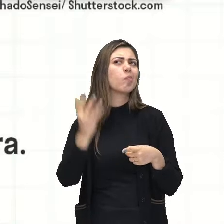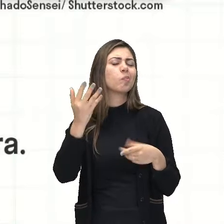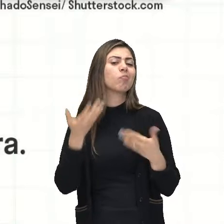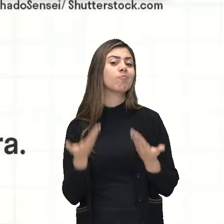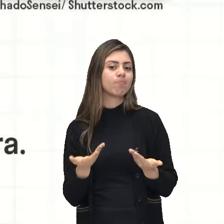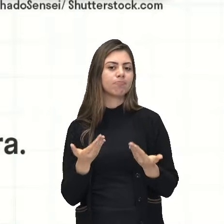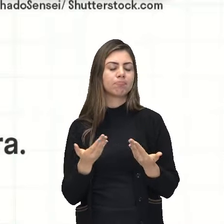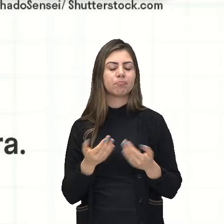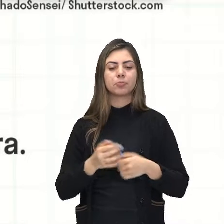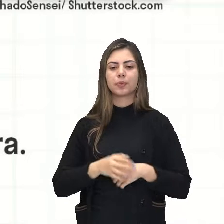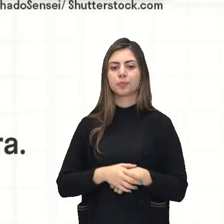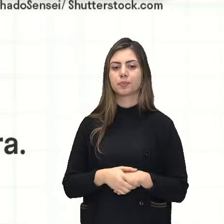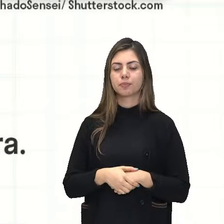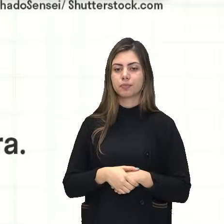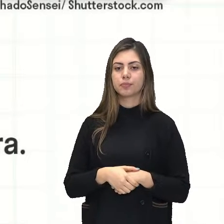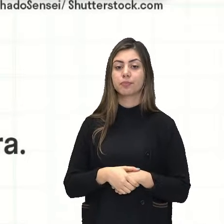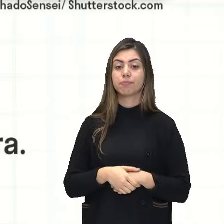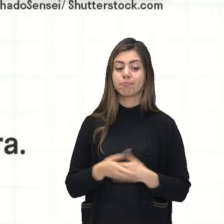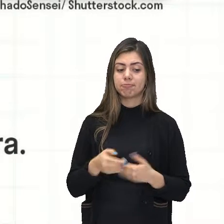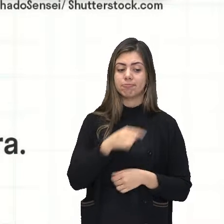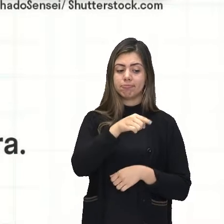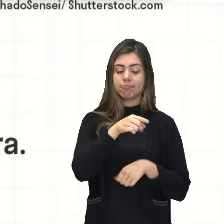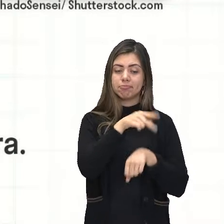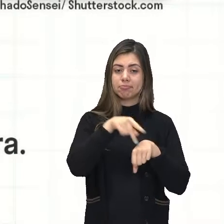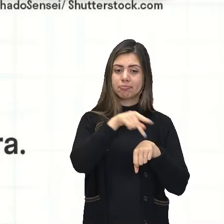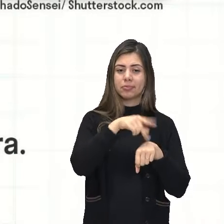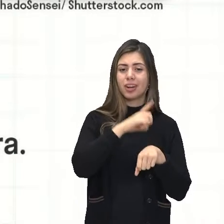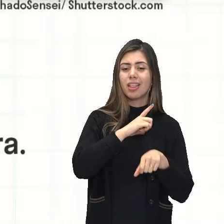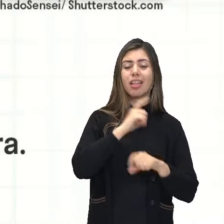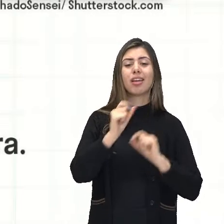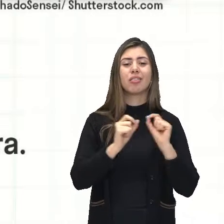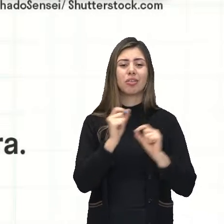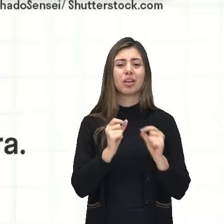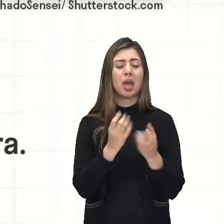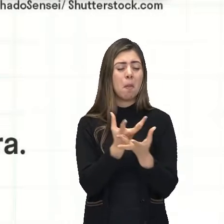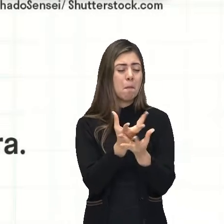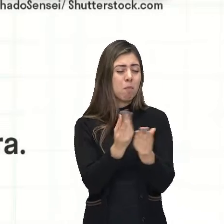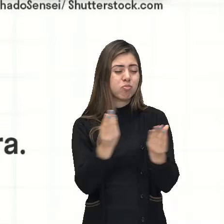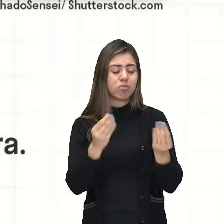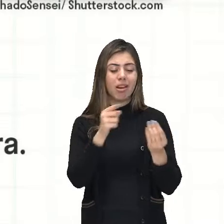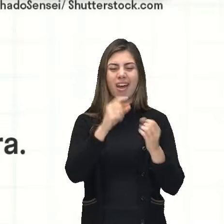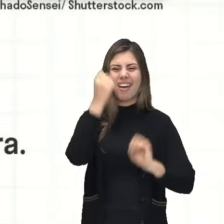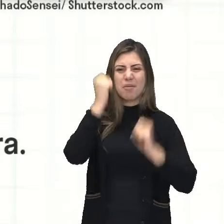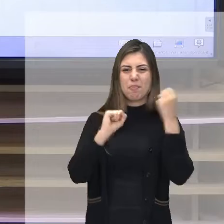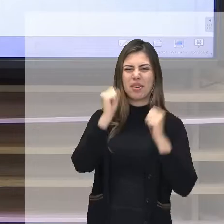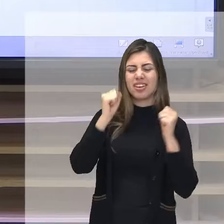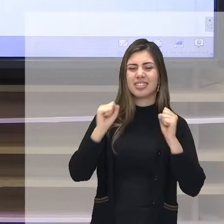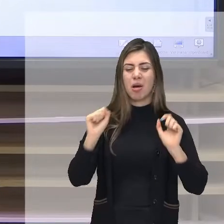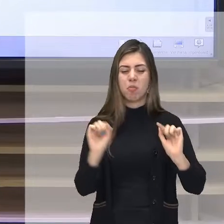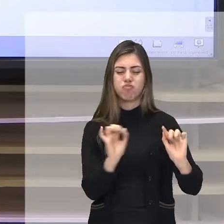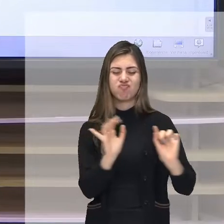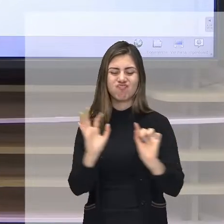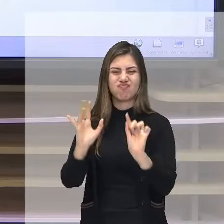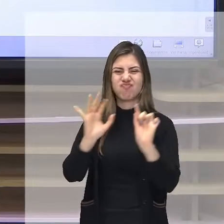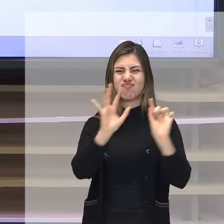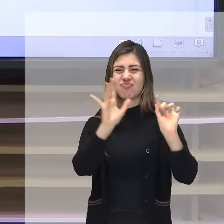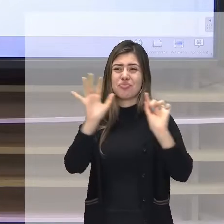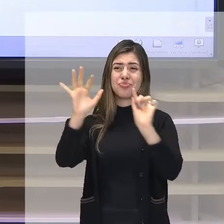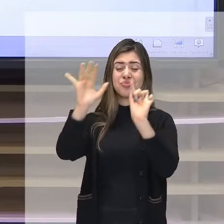de industrialização, nós temos uma grande quantidade de gases sendo